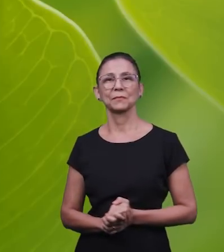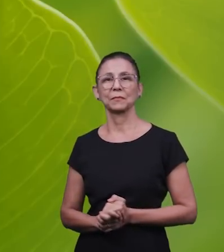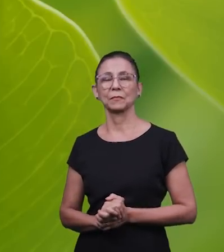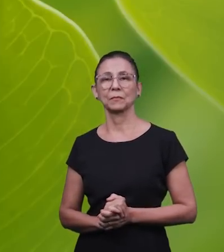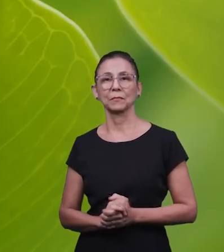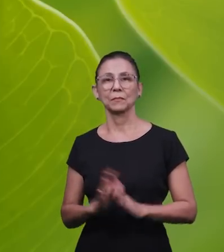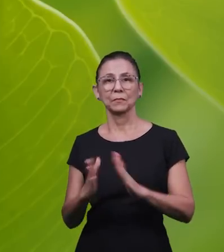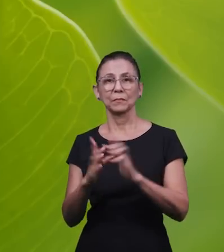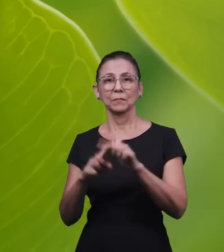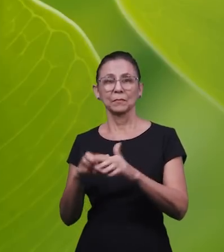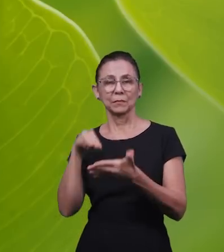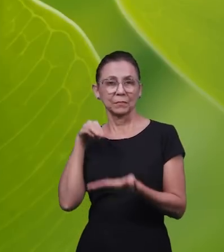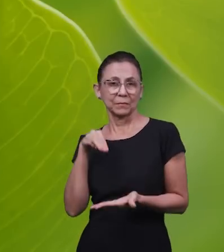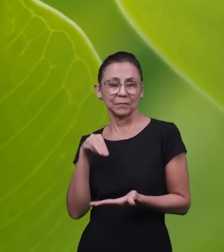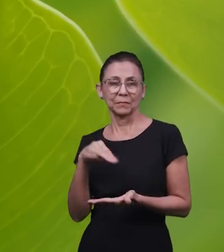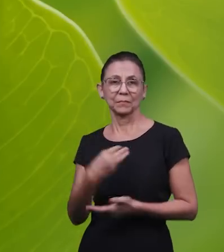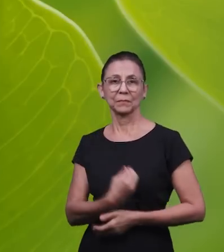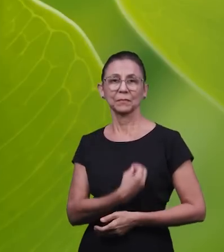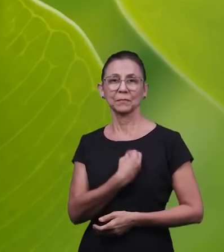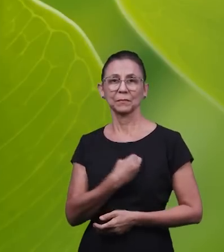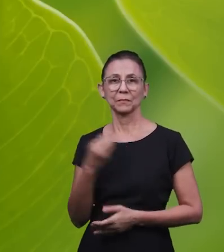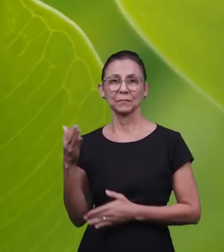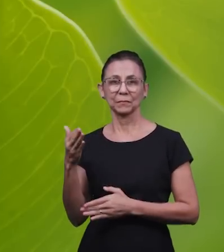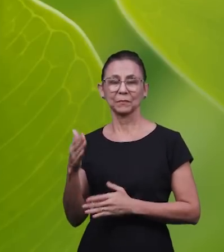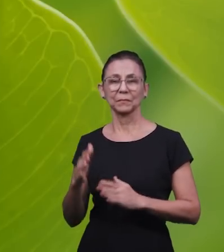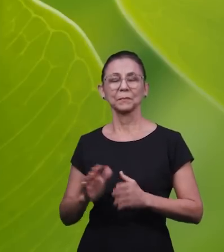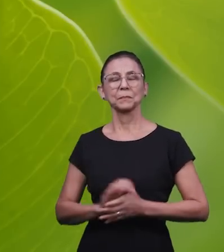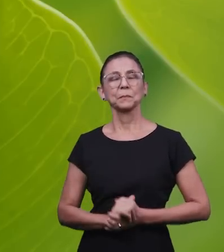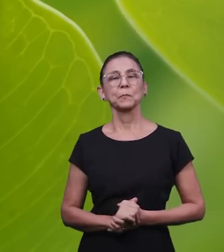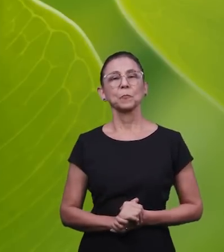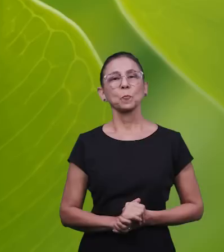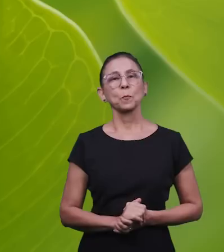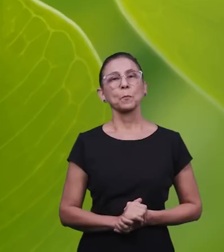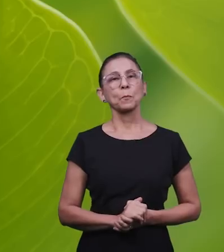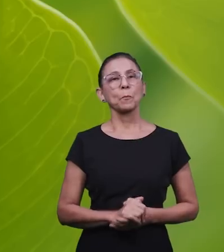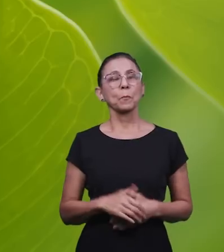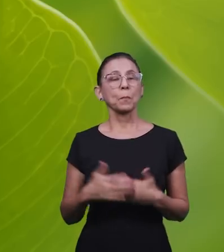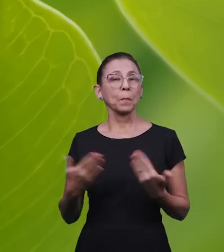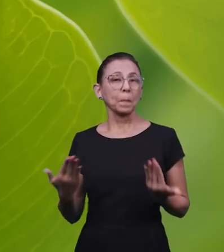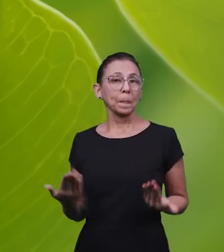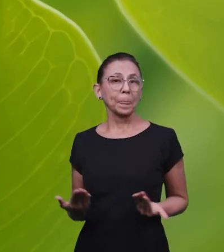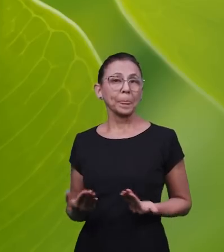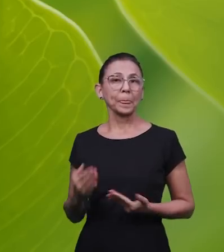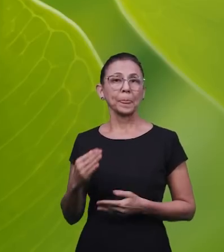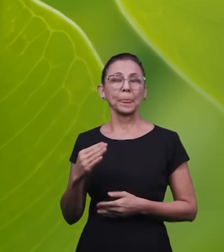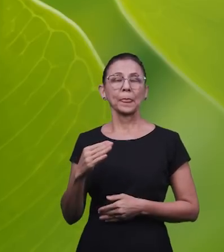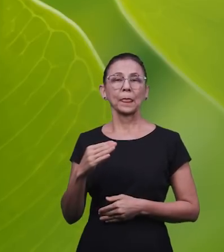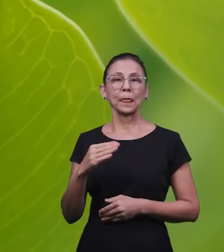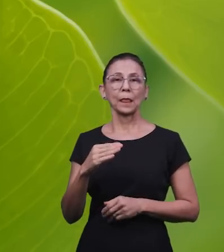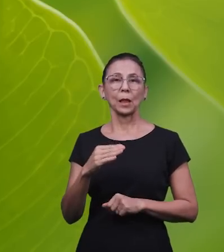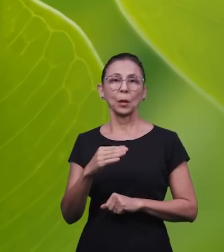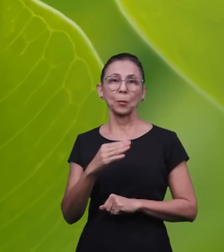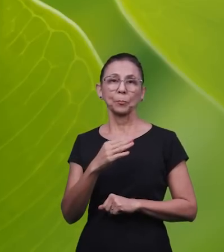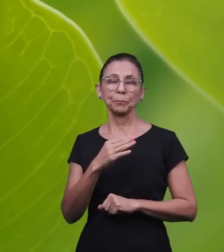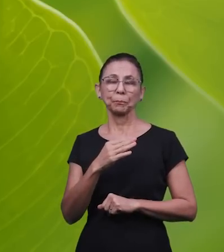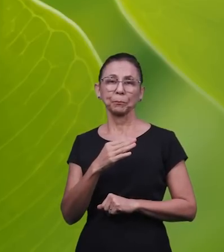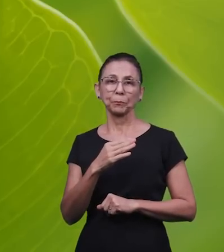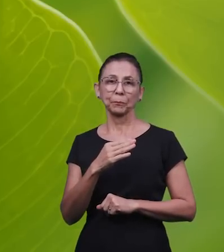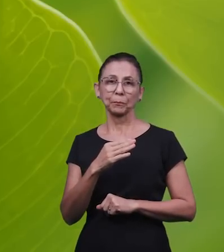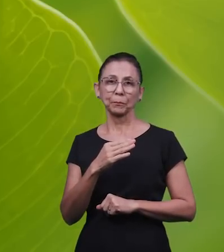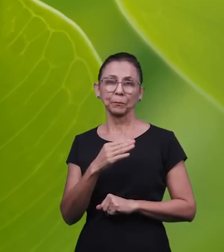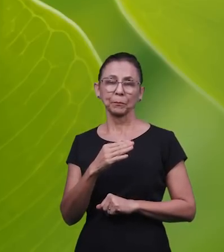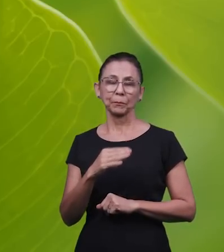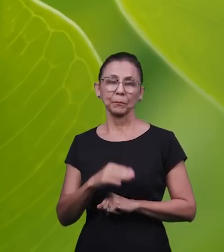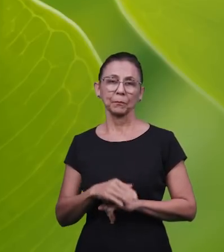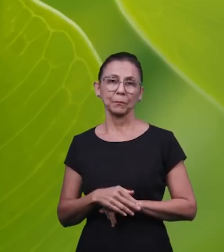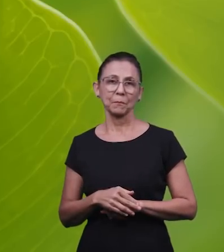do bairro de Nabodes, Anápolis, Bahia, do Ministério Pastor Ademir. E no mesmo, também aprendi os mistérios que estão sendo revelados